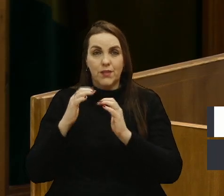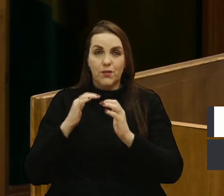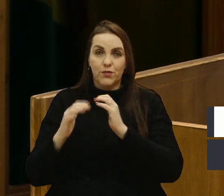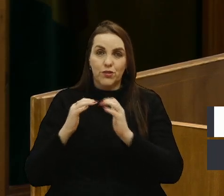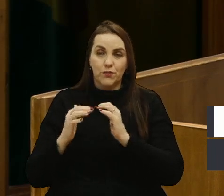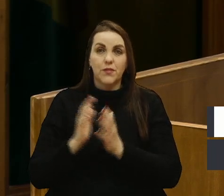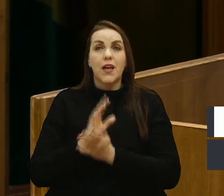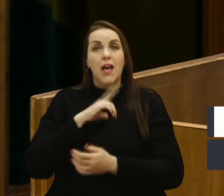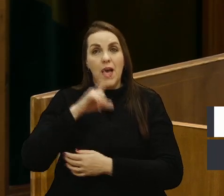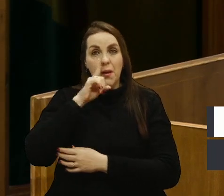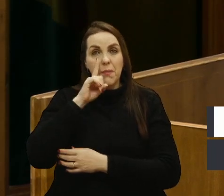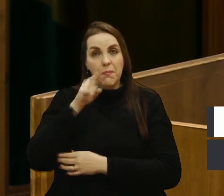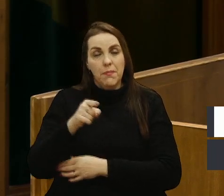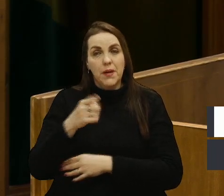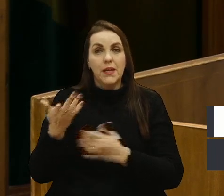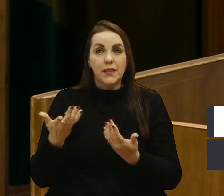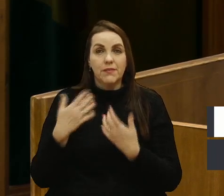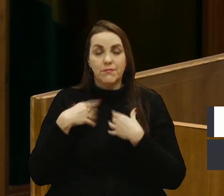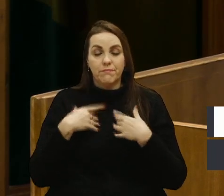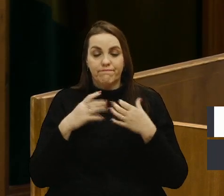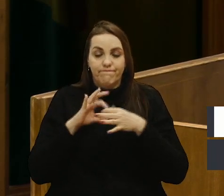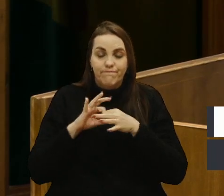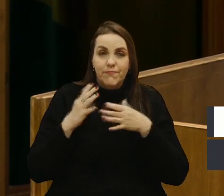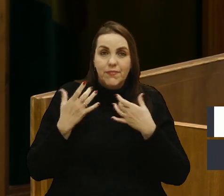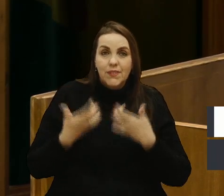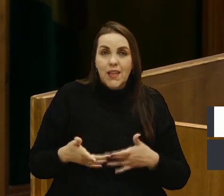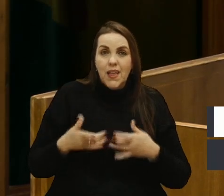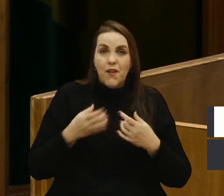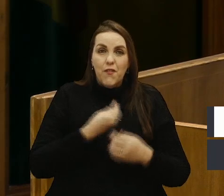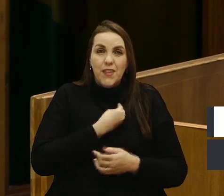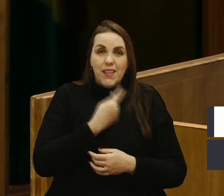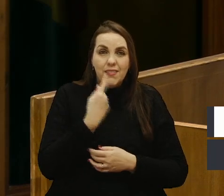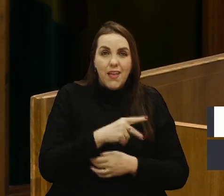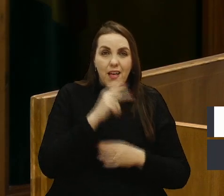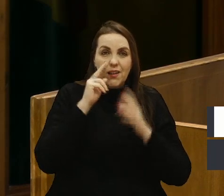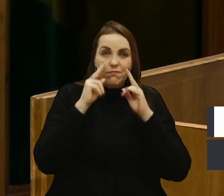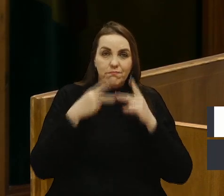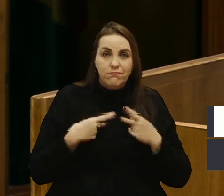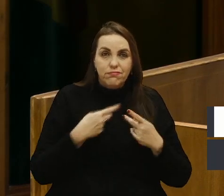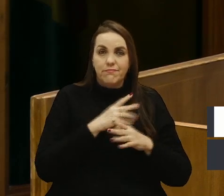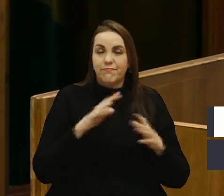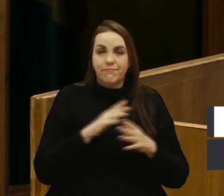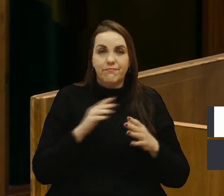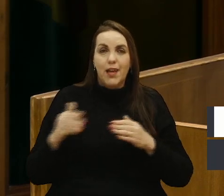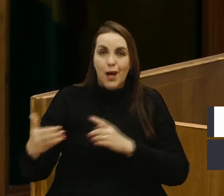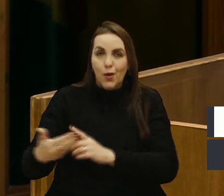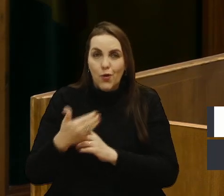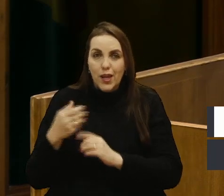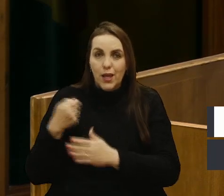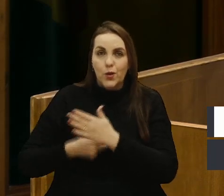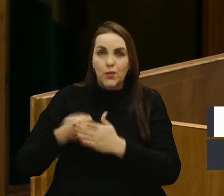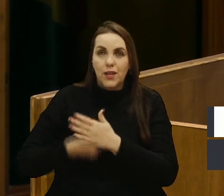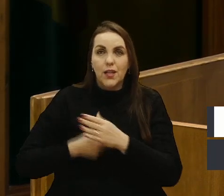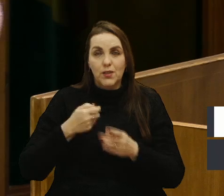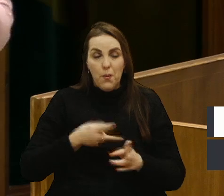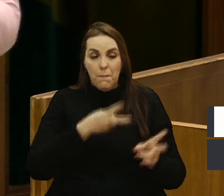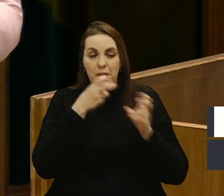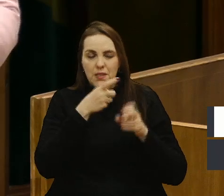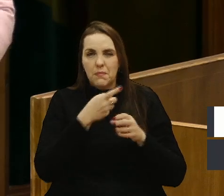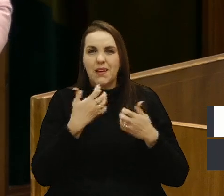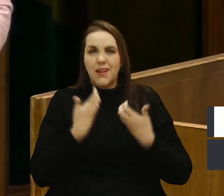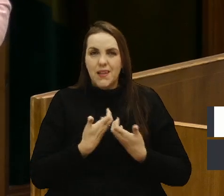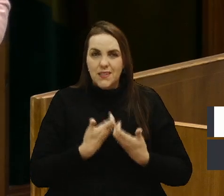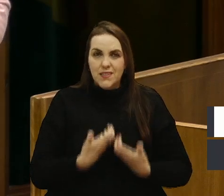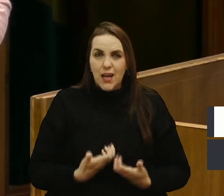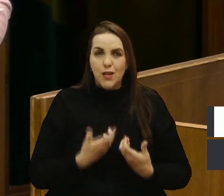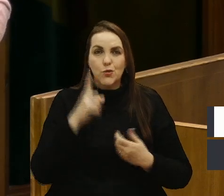Vi minha mãe abrir mão dela mesma inúmeras vezes para cuidar, acolher e lutar. Vi o cansaço, as dificuldades financeiras,